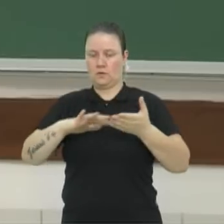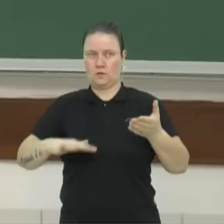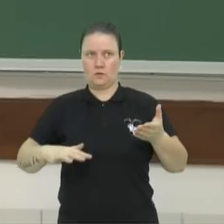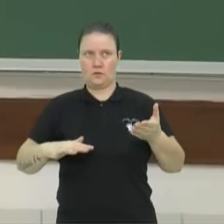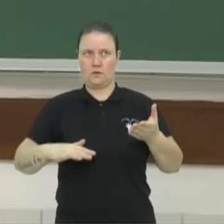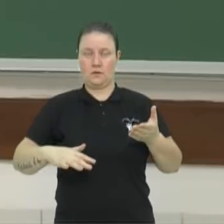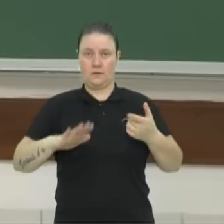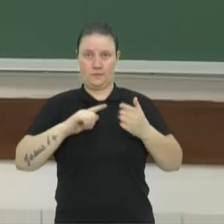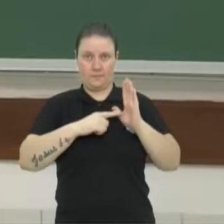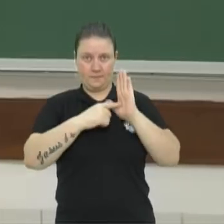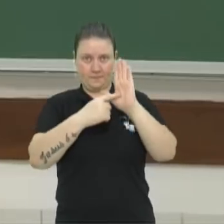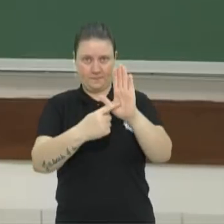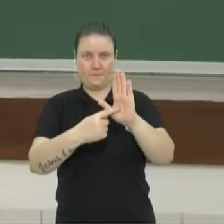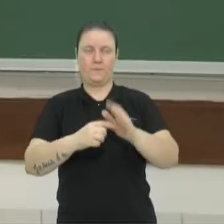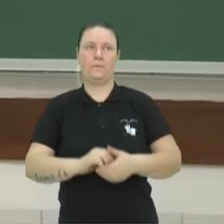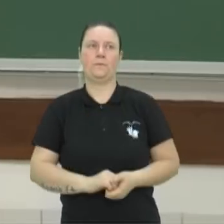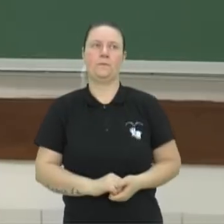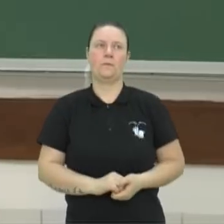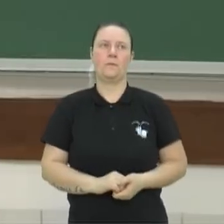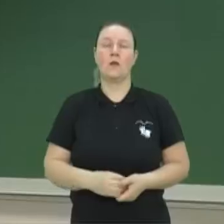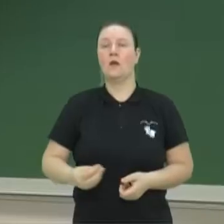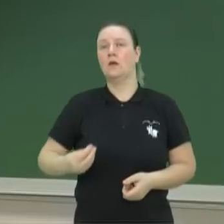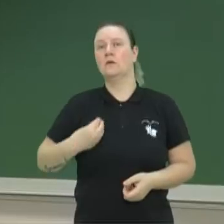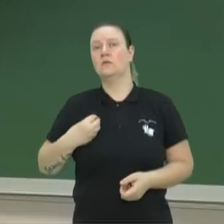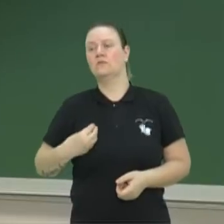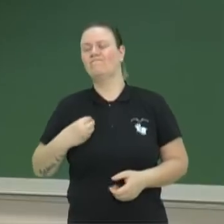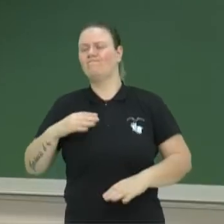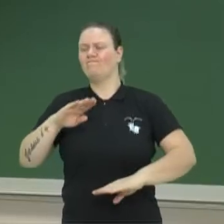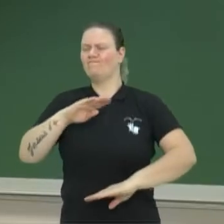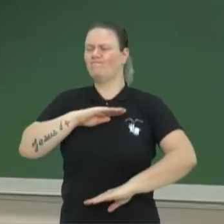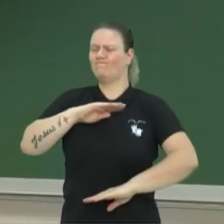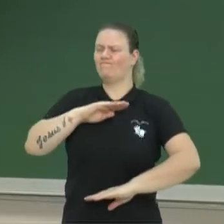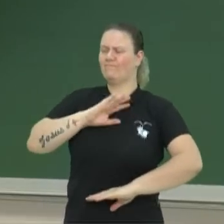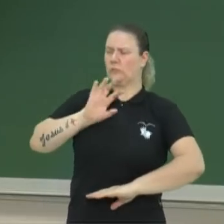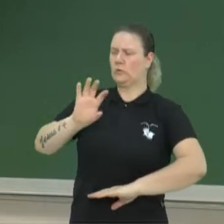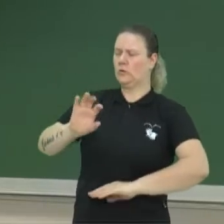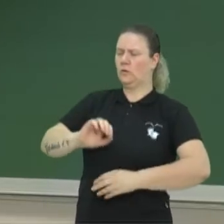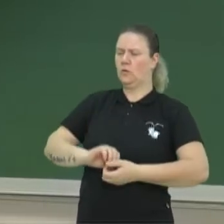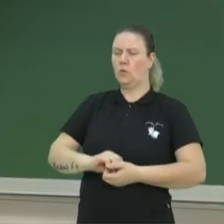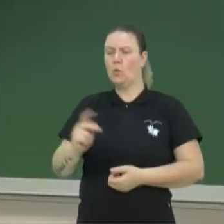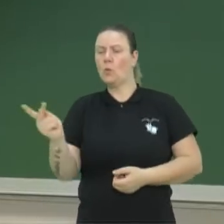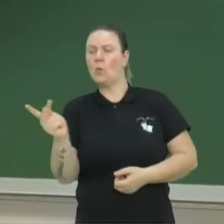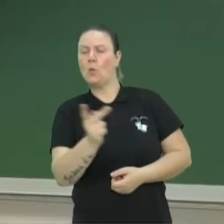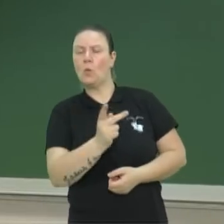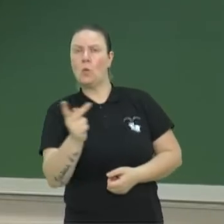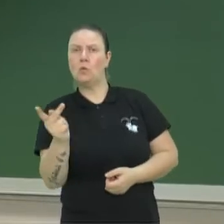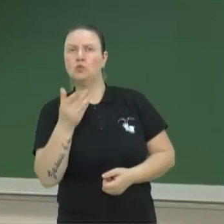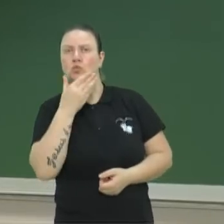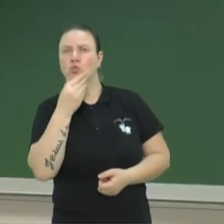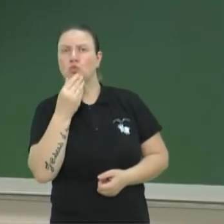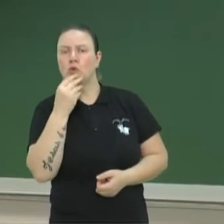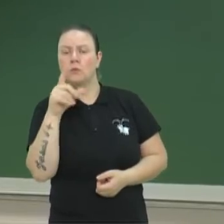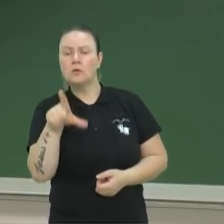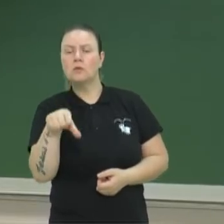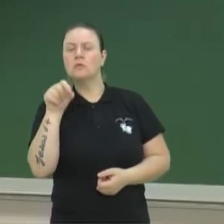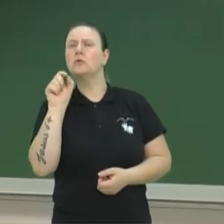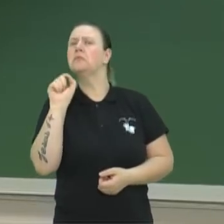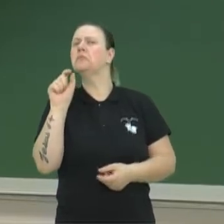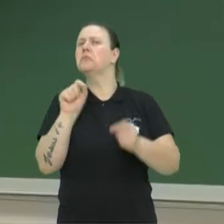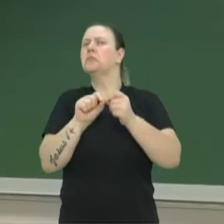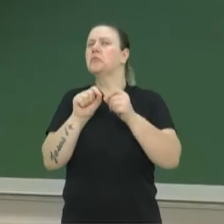eu apresentei para vocês. Então, vivendo uma situação em comum, o que os dois personagens decidem?